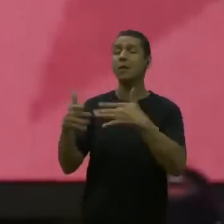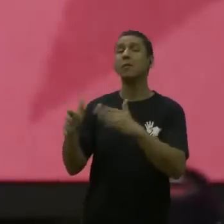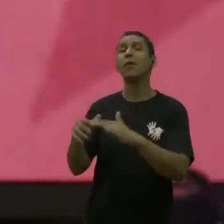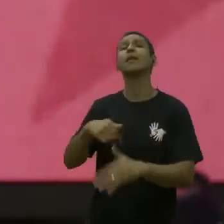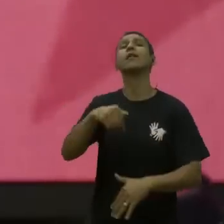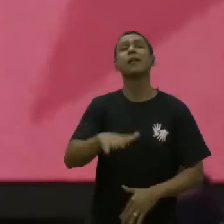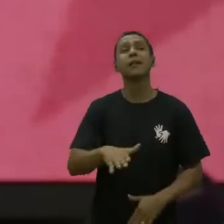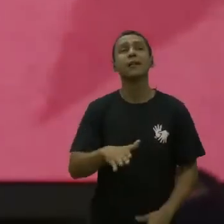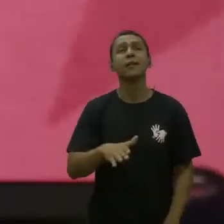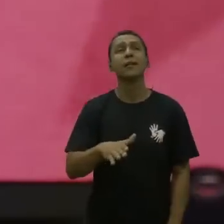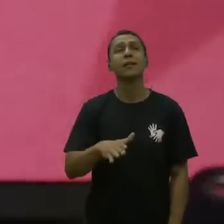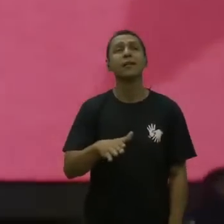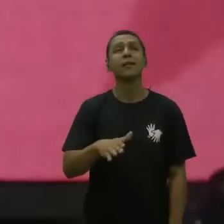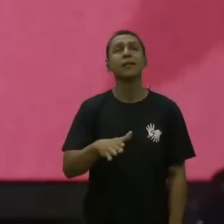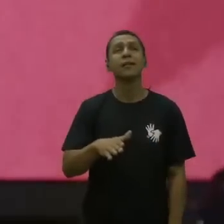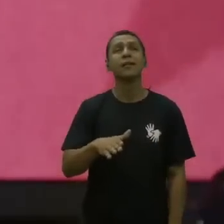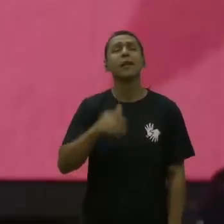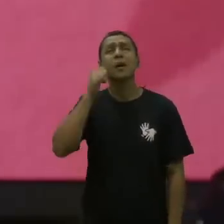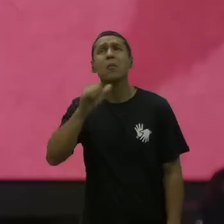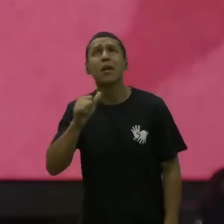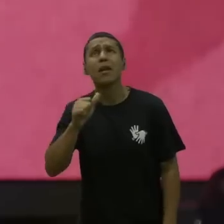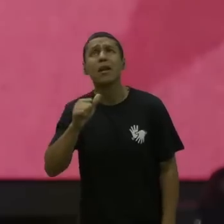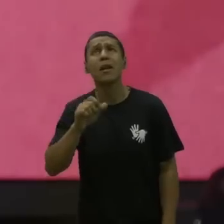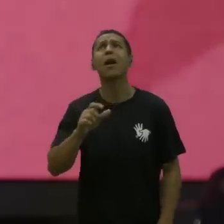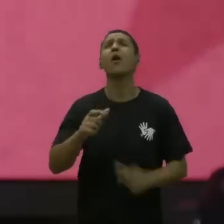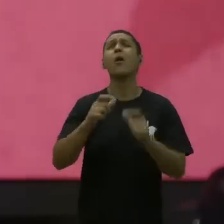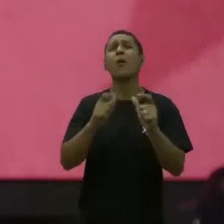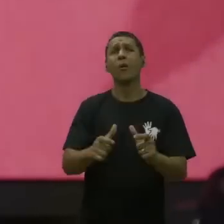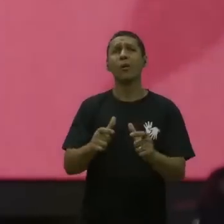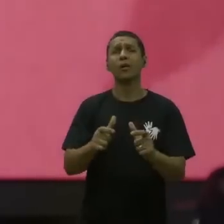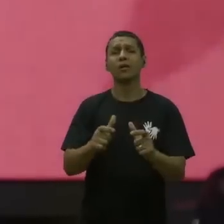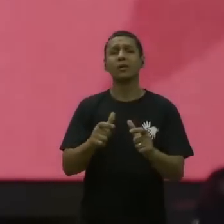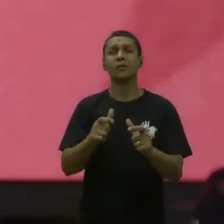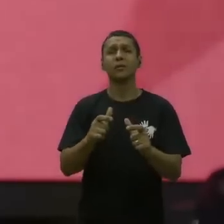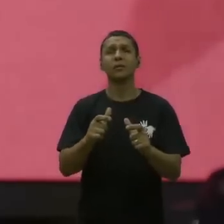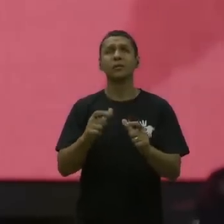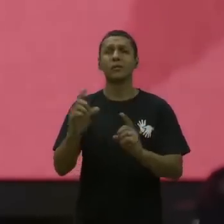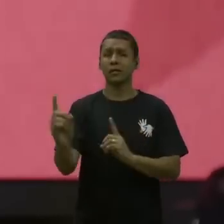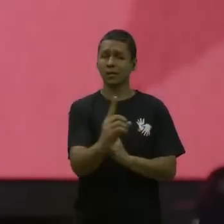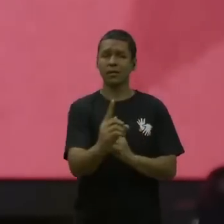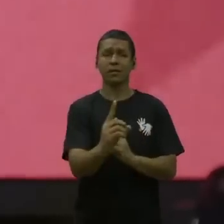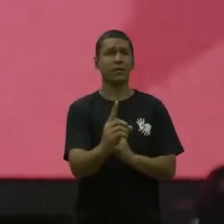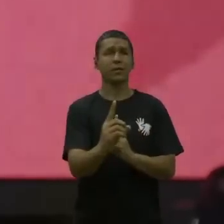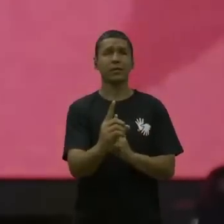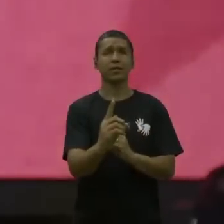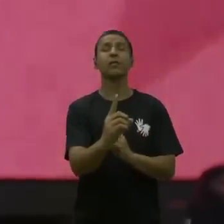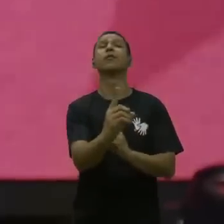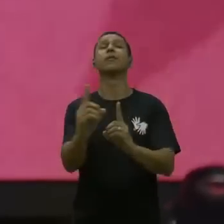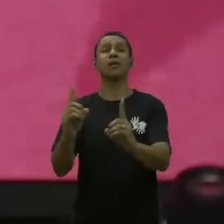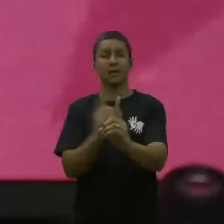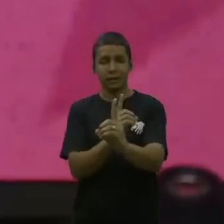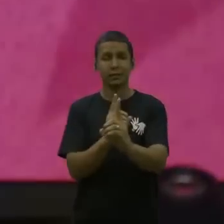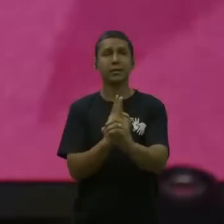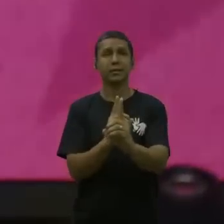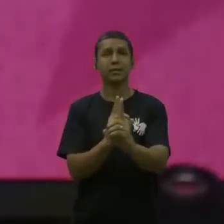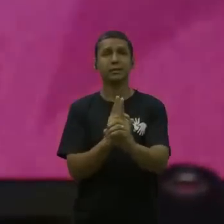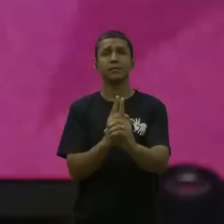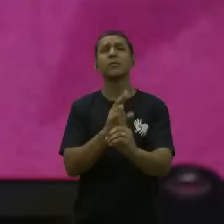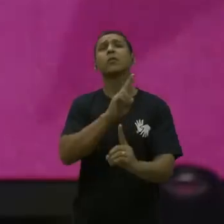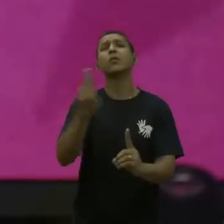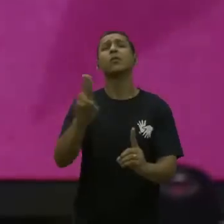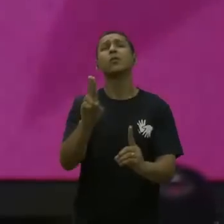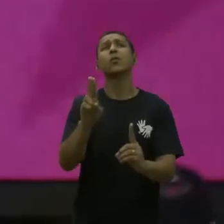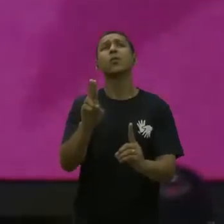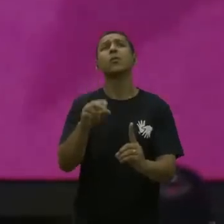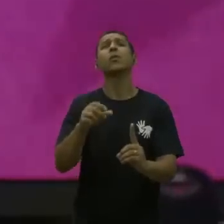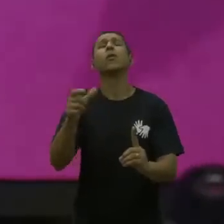quem? Essa que vem gritando aonde? Ah, quer dizer que ela não estava aqui ainda? Ela estava onde? E o nome dela